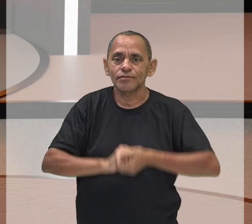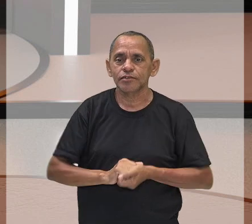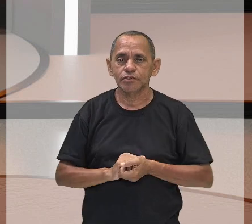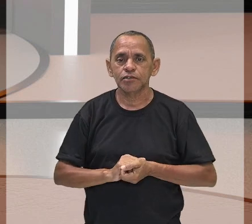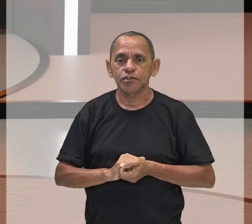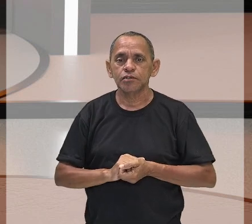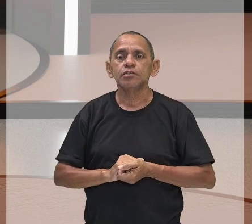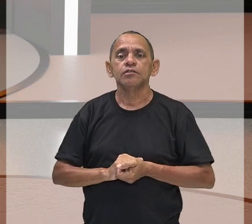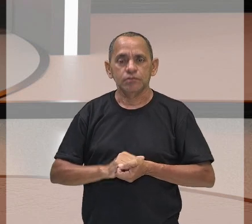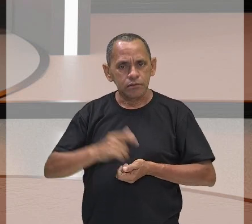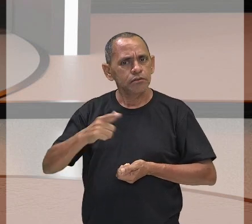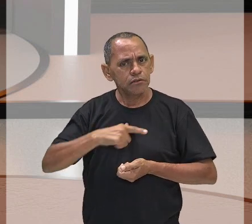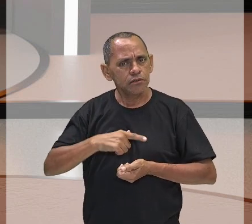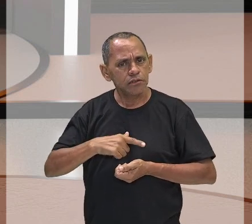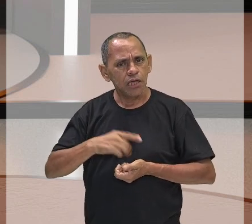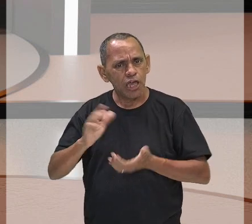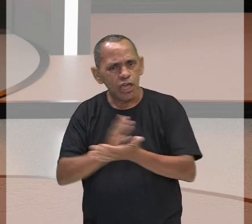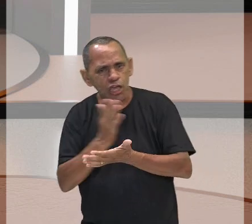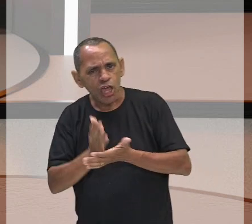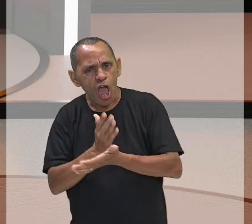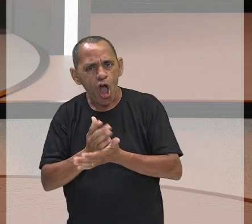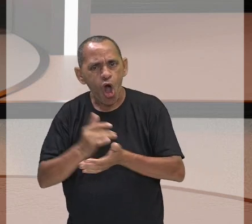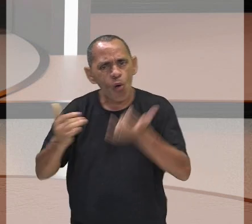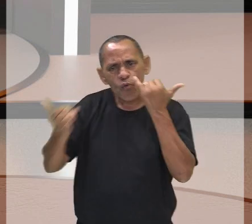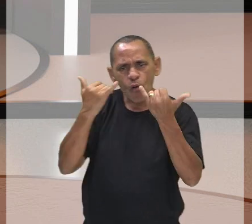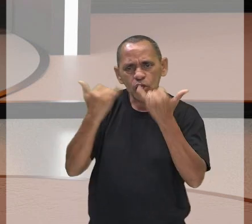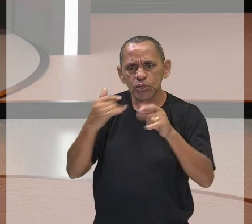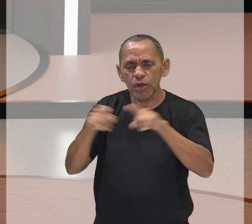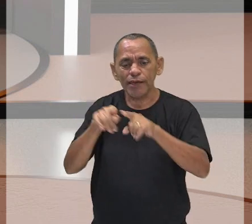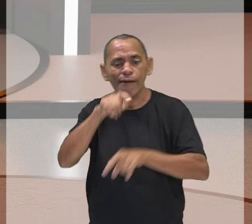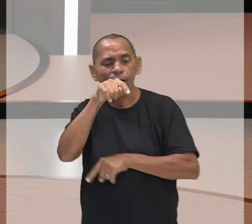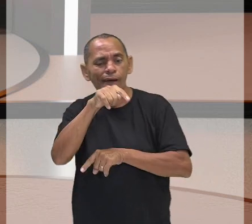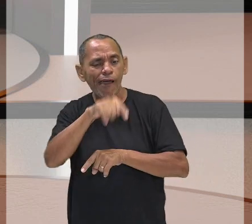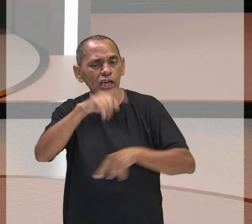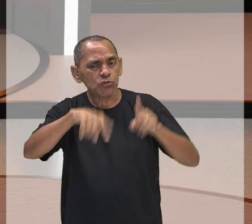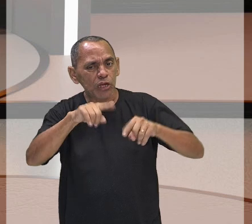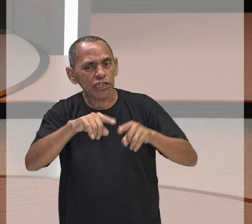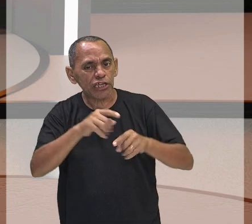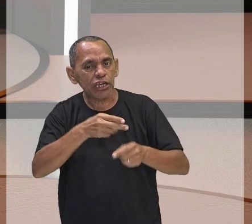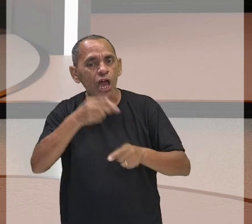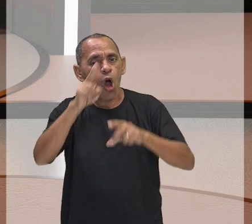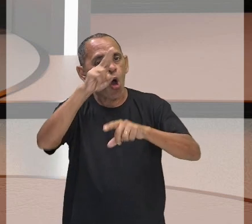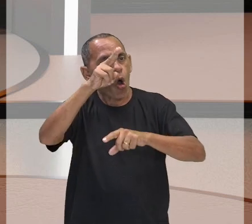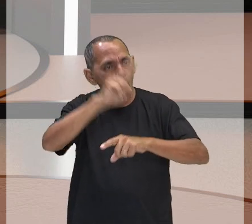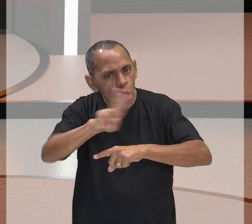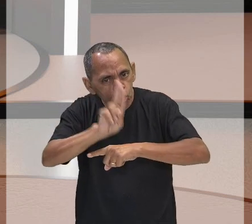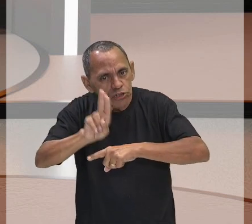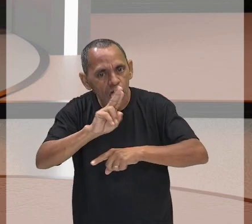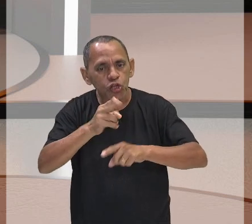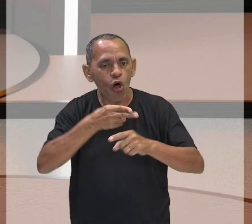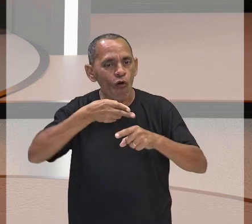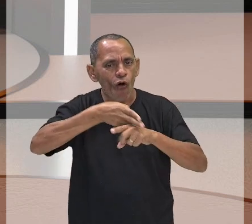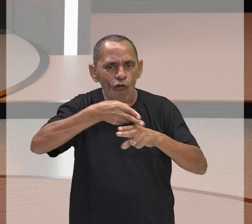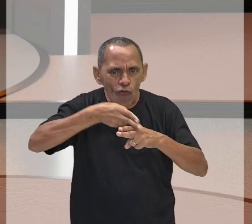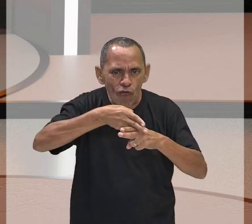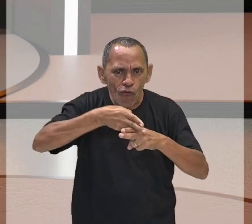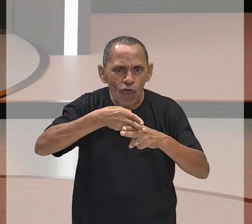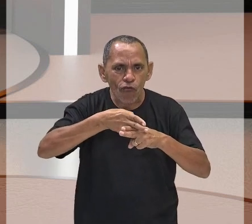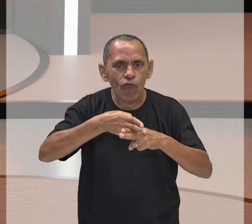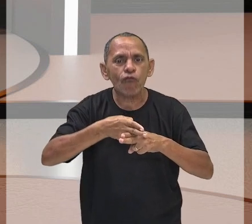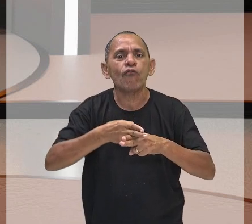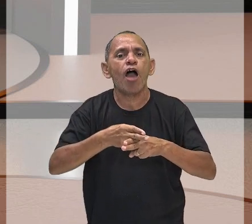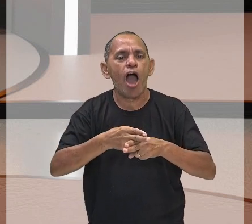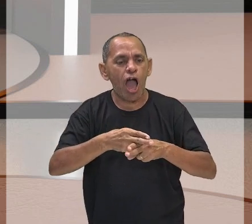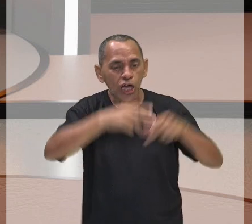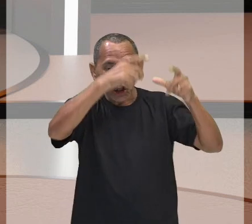que esses patins de gelo eram usados como facas em açougues. Então, mais uma vez, com a abertura dos